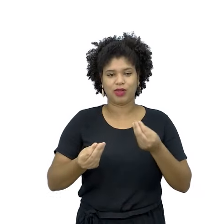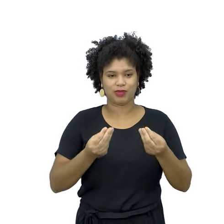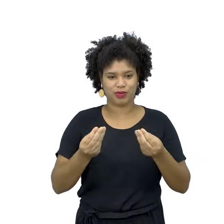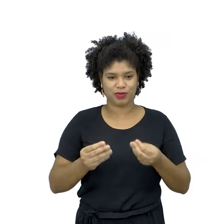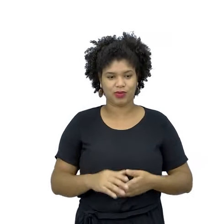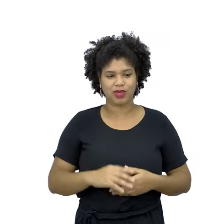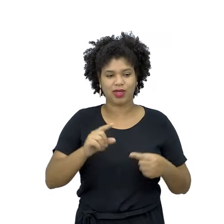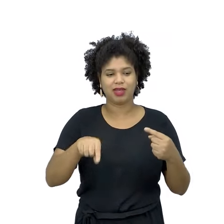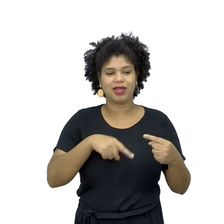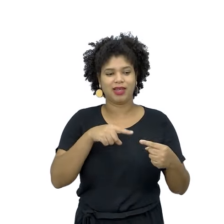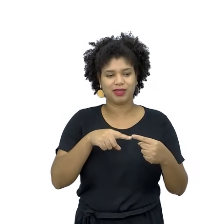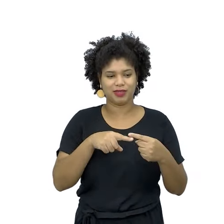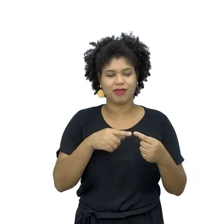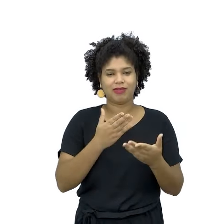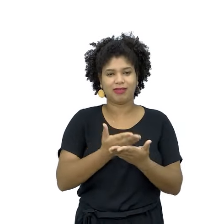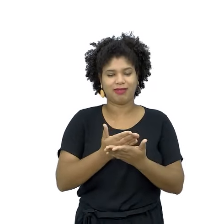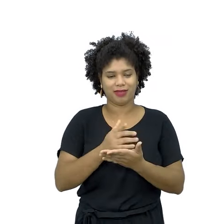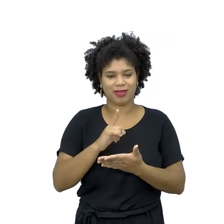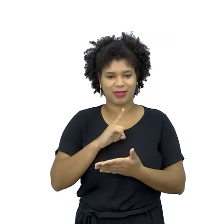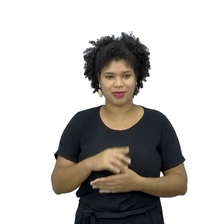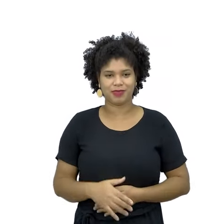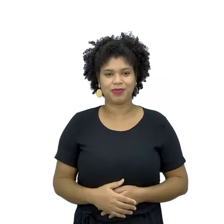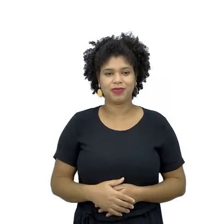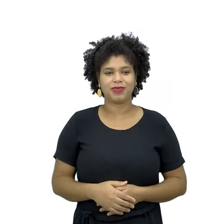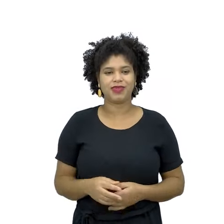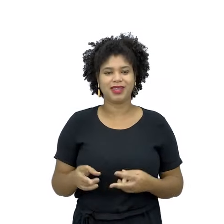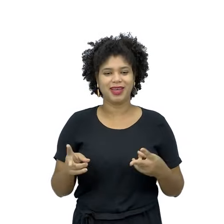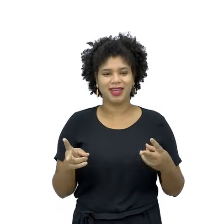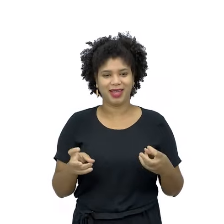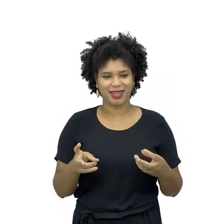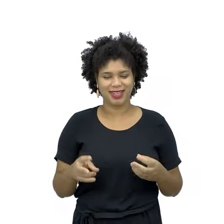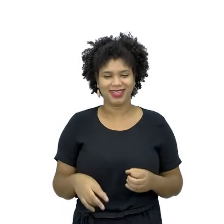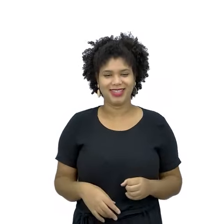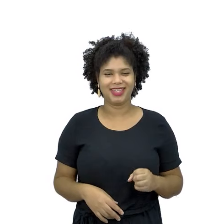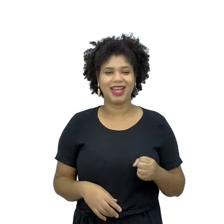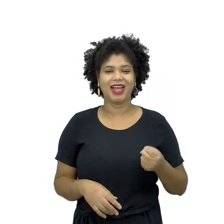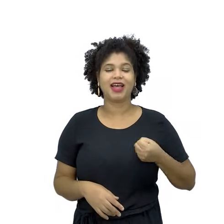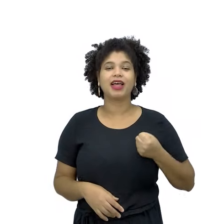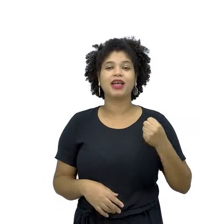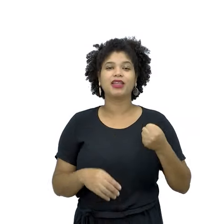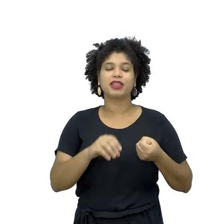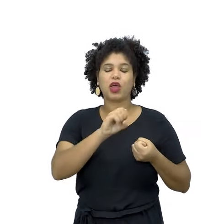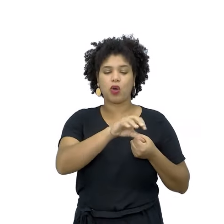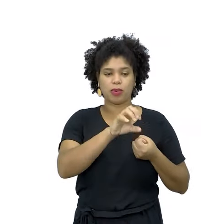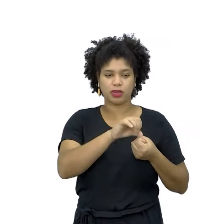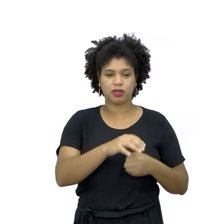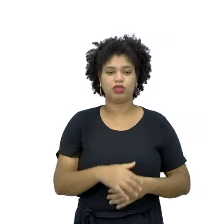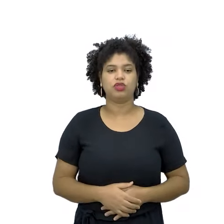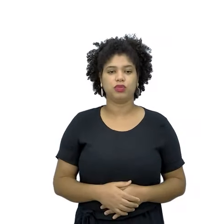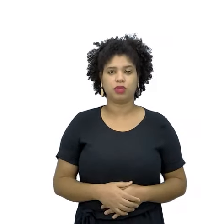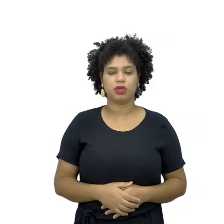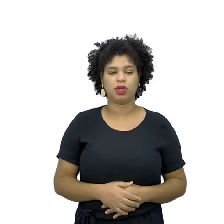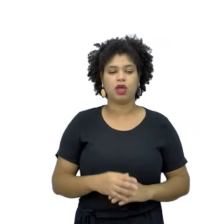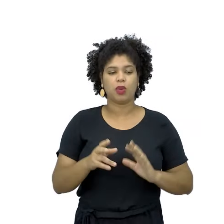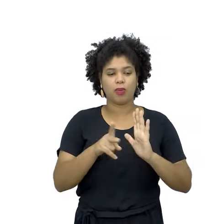os objetivos das aulas. Identificar a potência como representação do produto repetitivo do mesmo